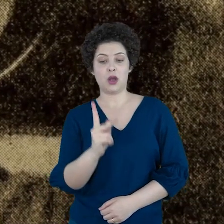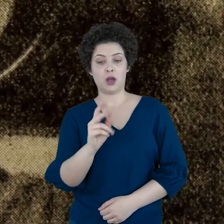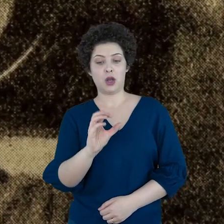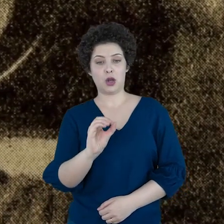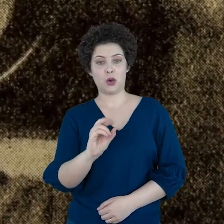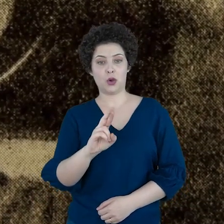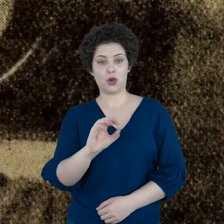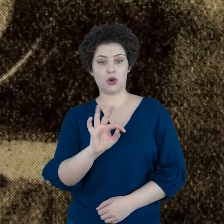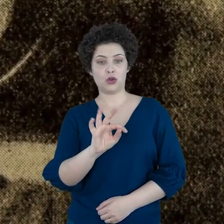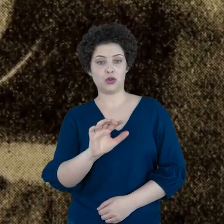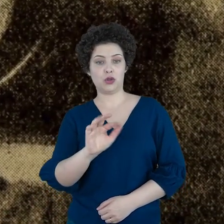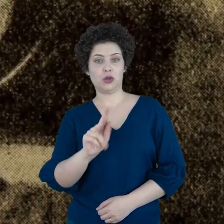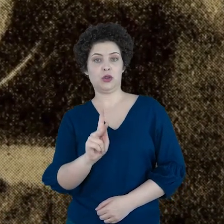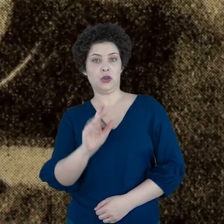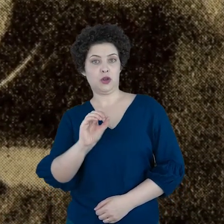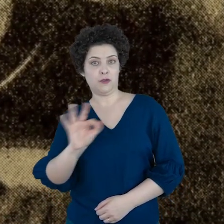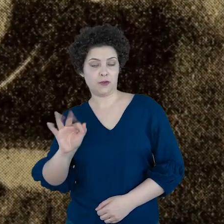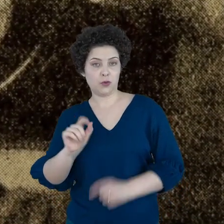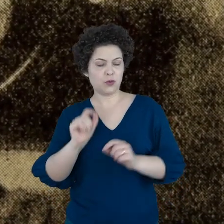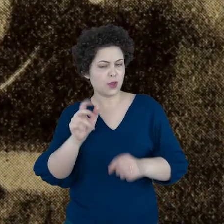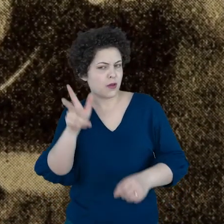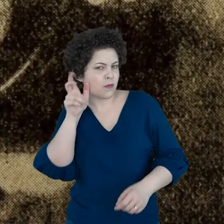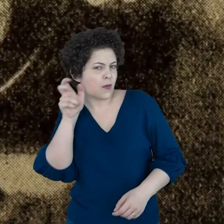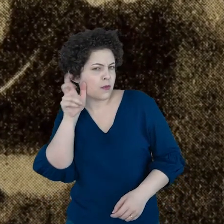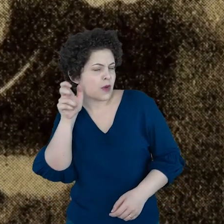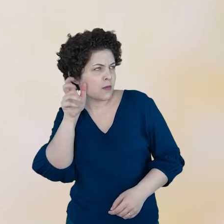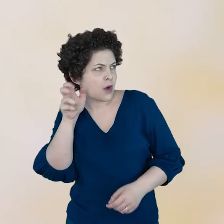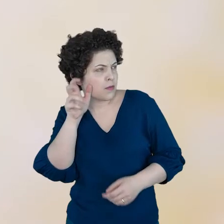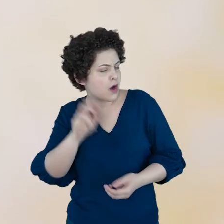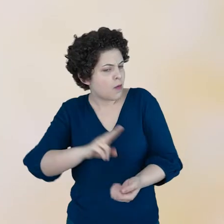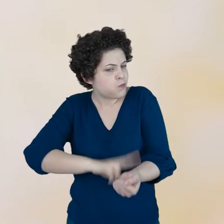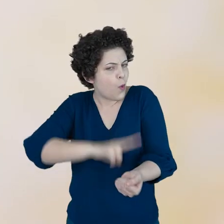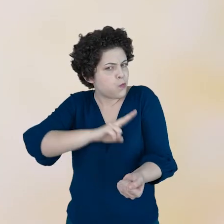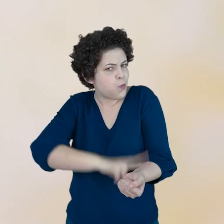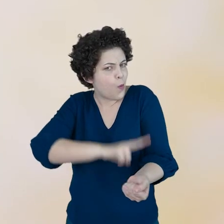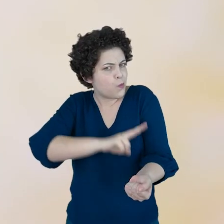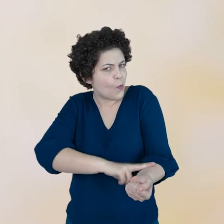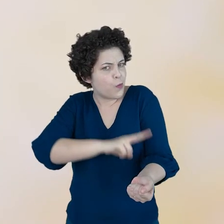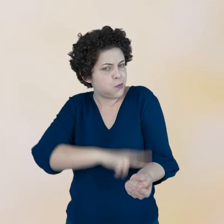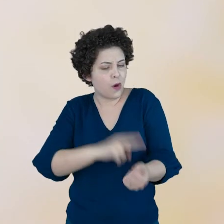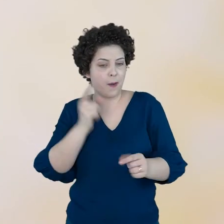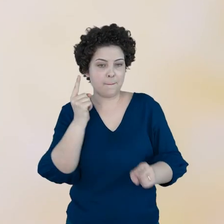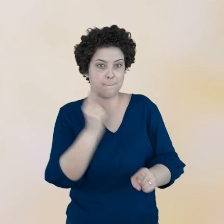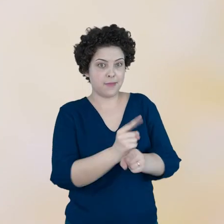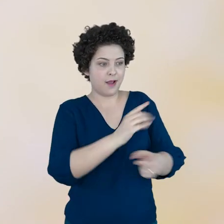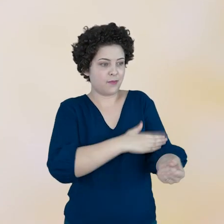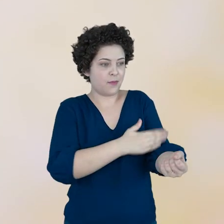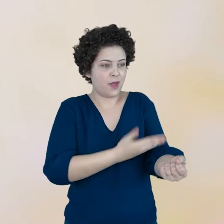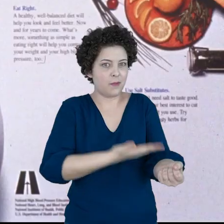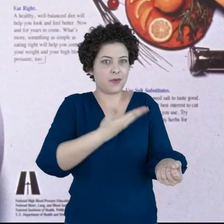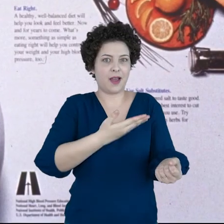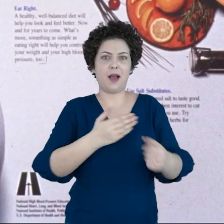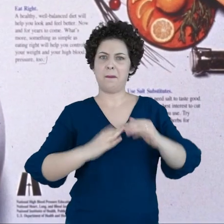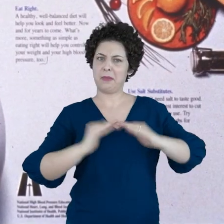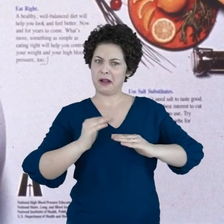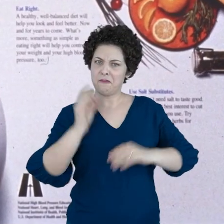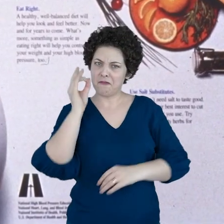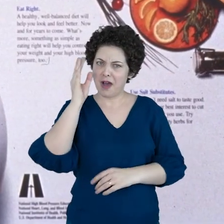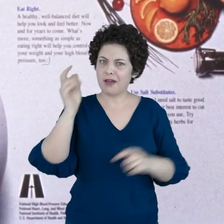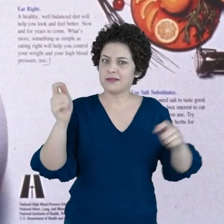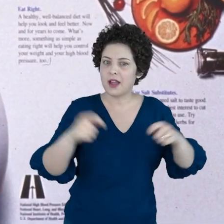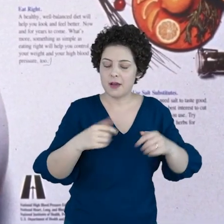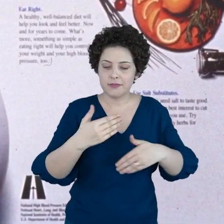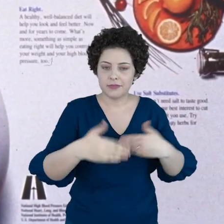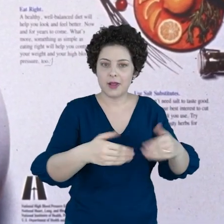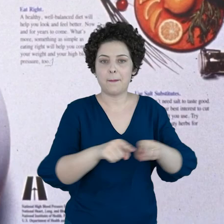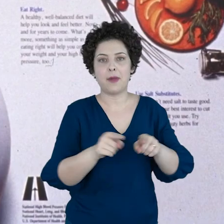o método de escuta da compressão da artéria. Diagnosticar hipertensão ficou prático, mas a importância